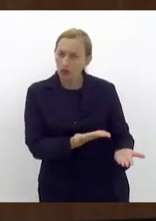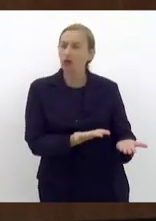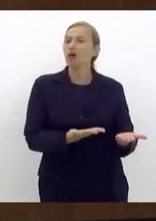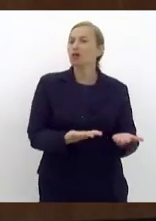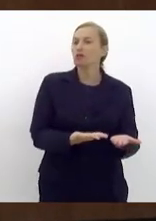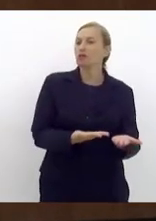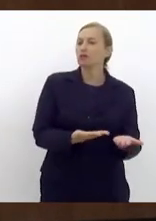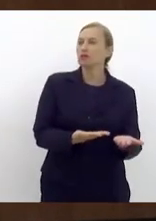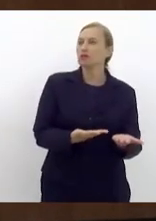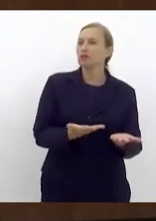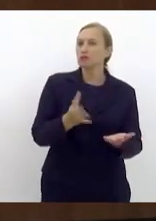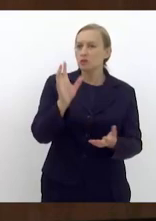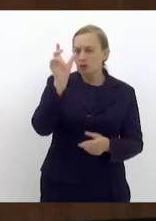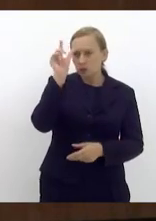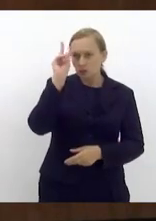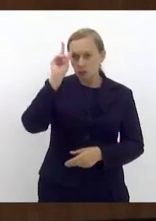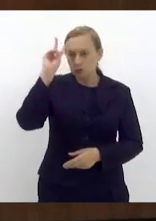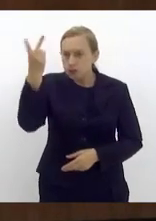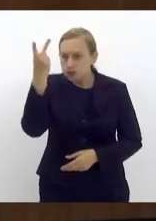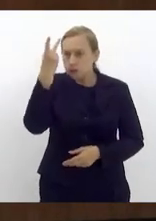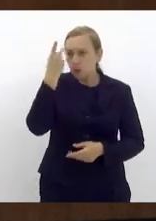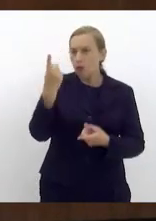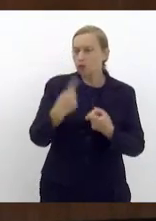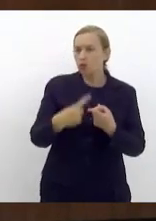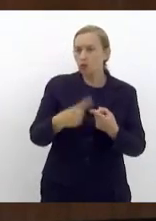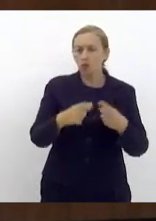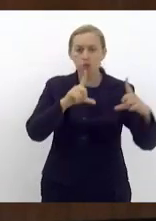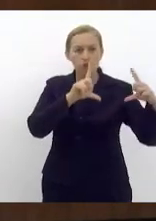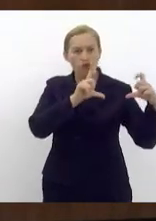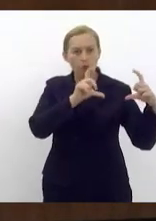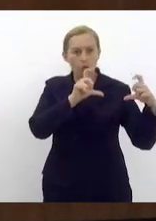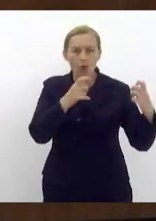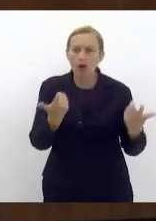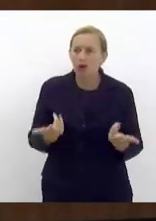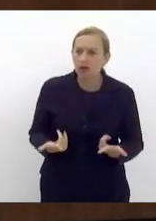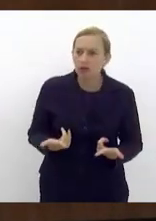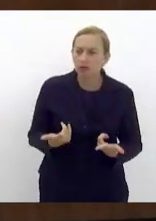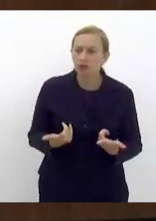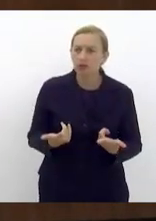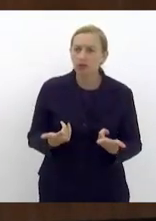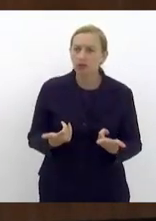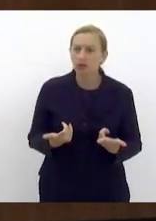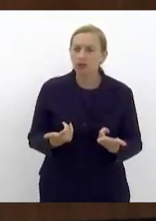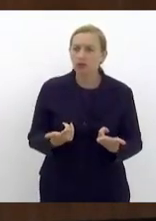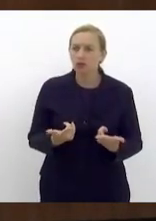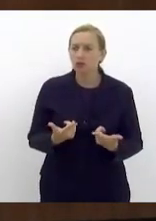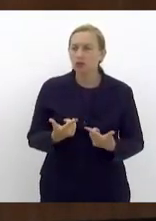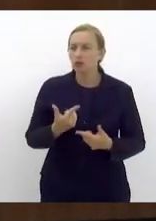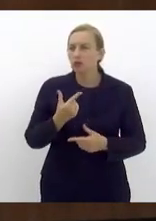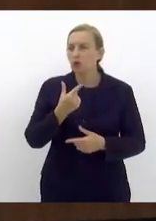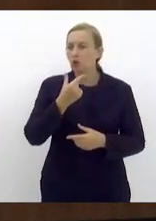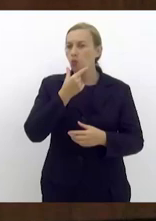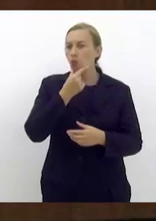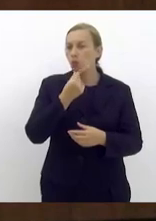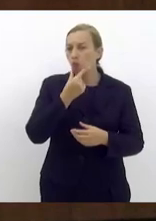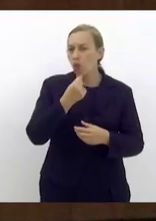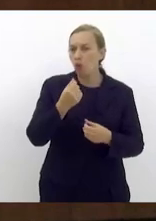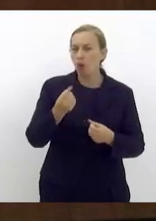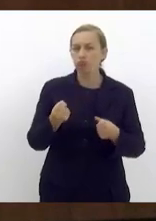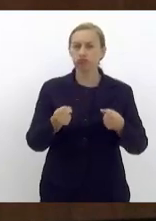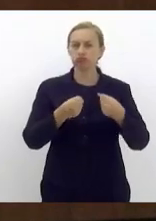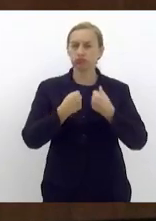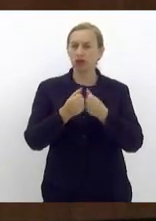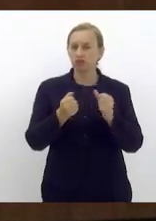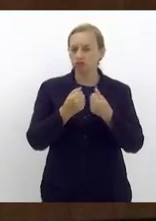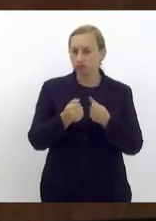se revoltou porque estava sendo fotografada por um passageiro de um transporte público. Então, na